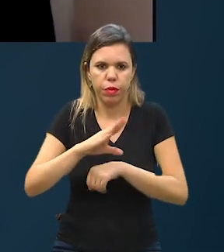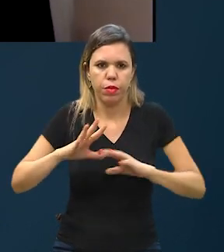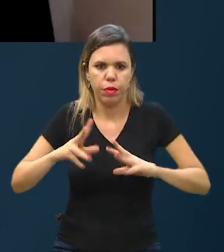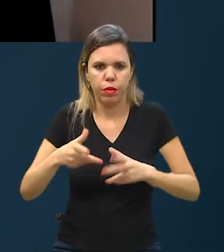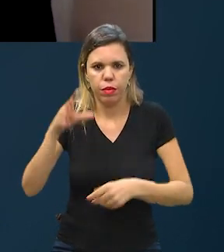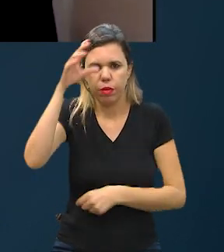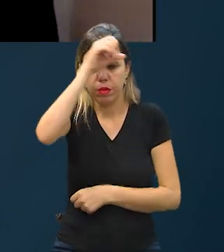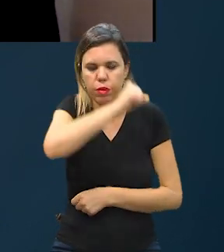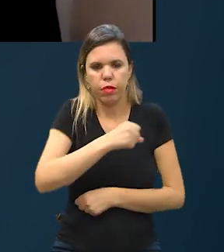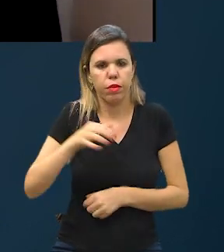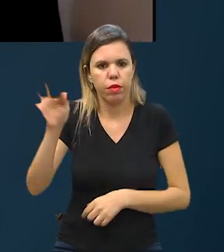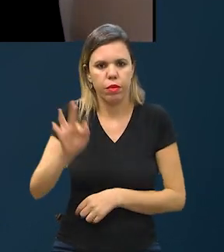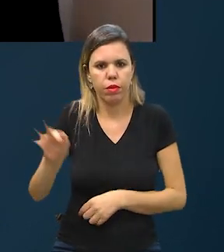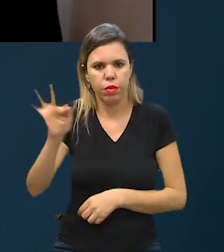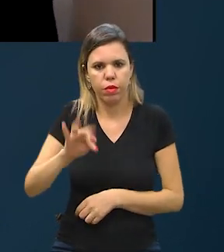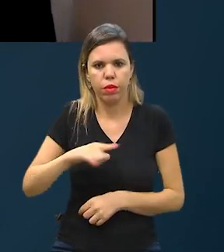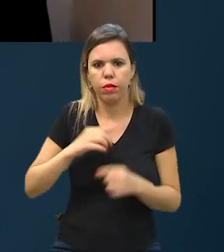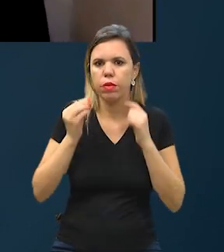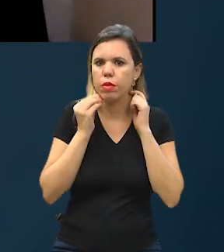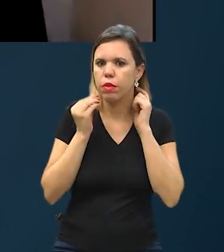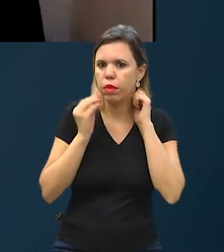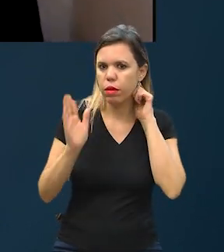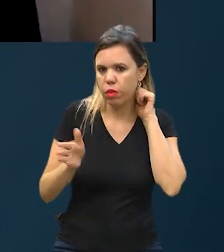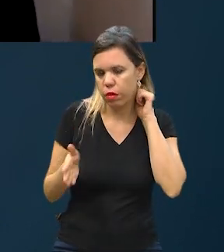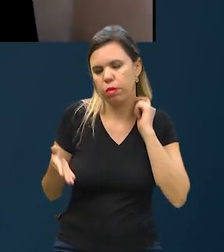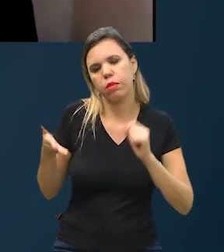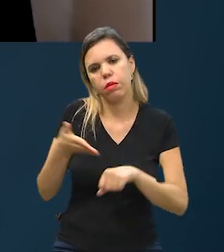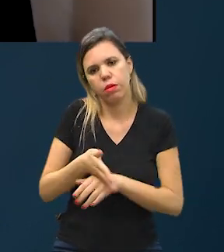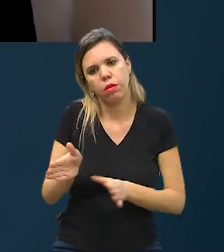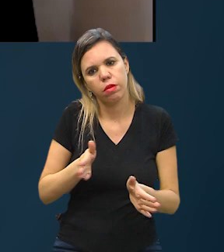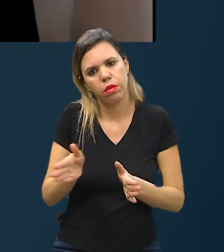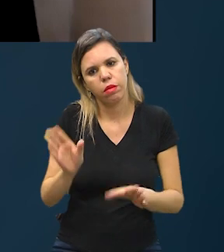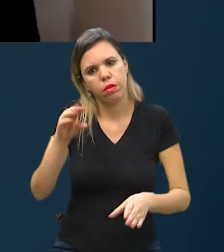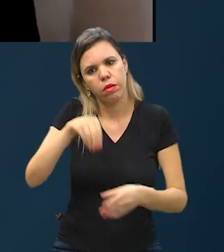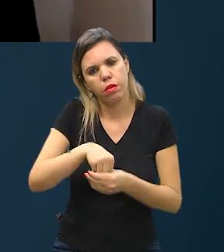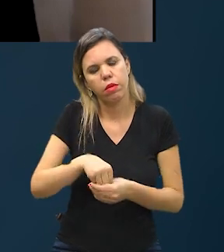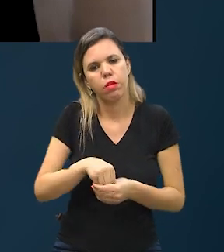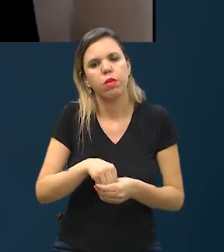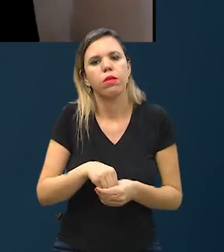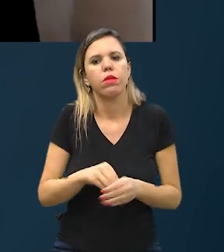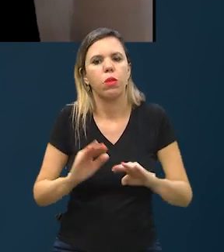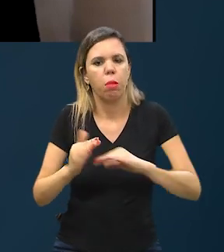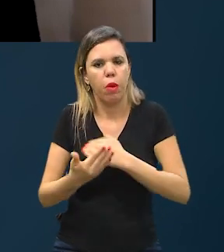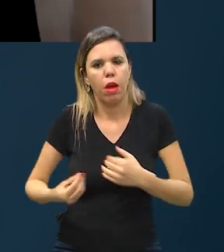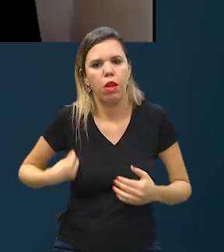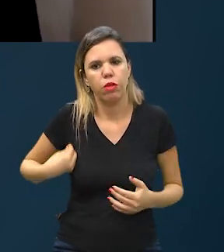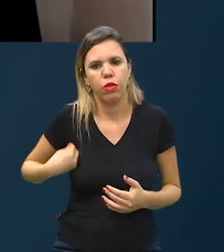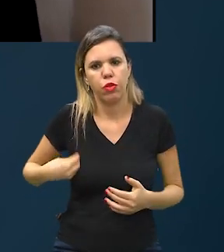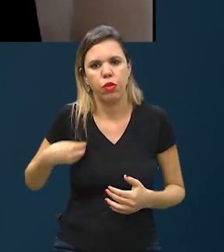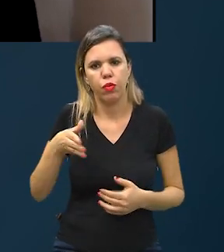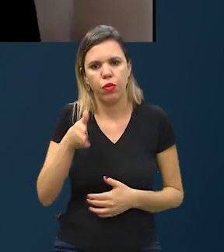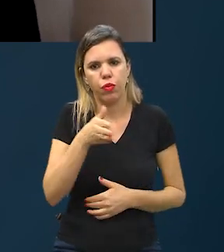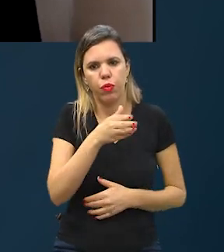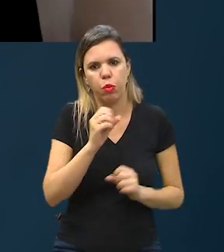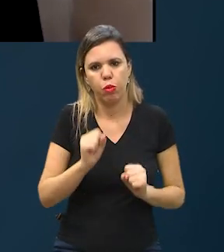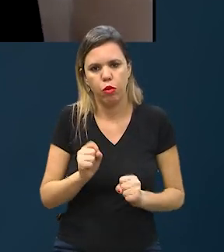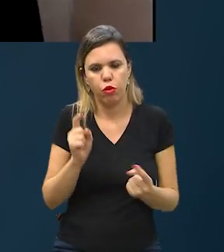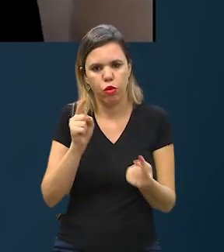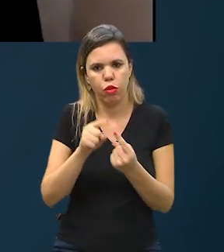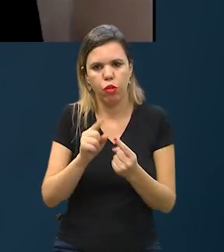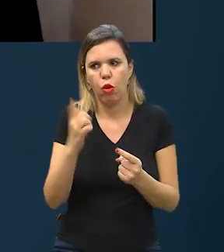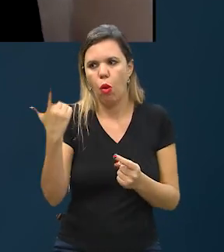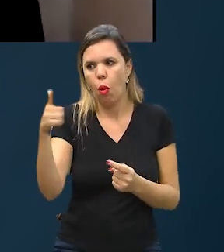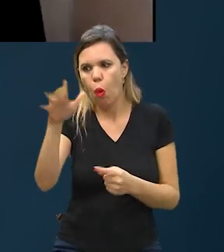aquilo que eu aprendi na faculdade, que eu tive essa oportunidade de acessar para dentro da comunidade que eu vivia e podendo atingir